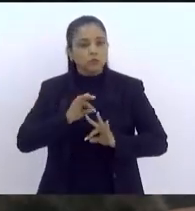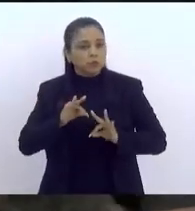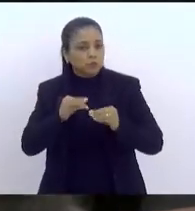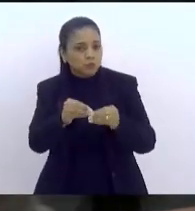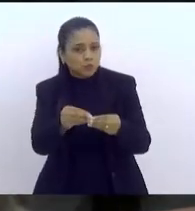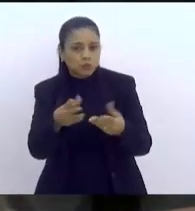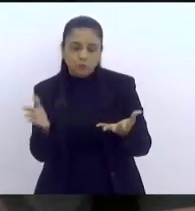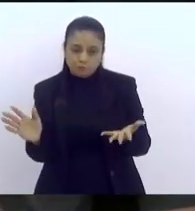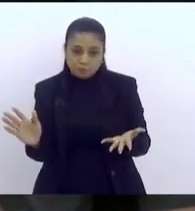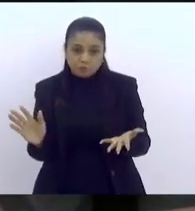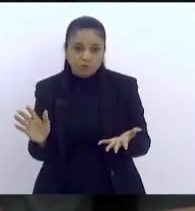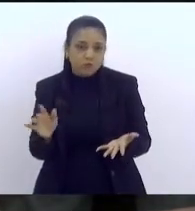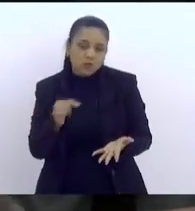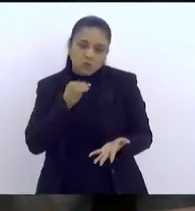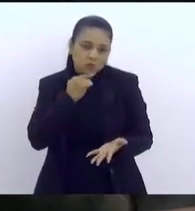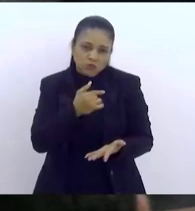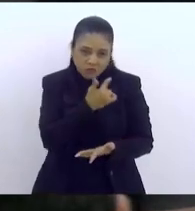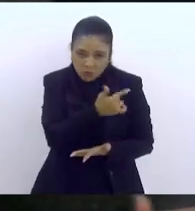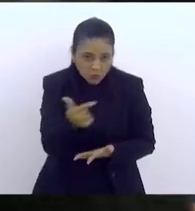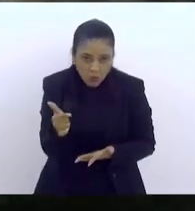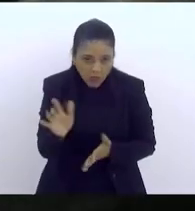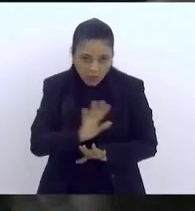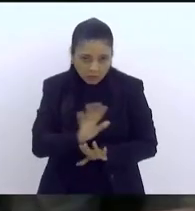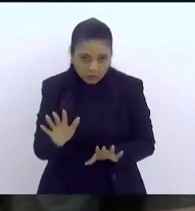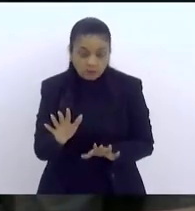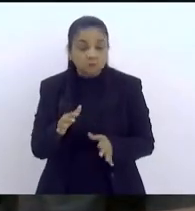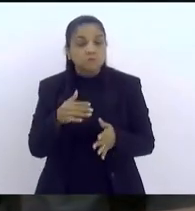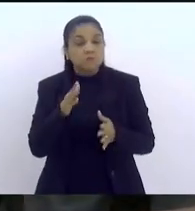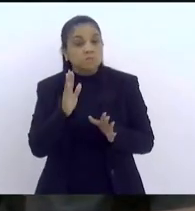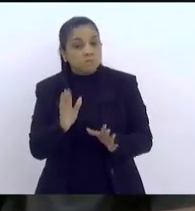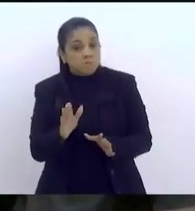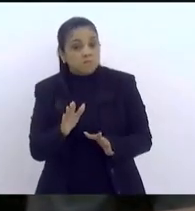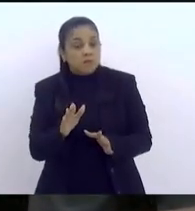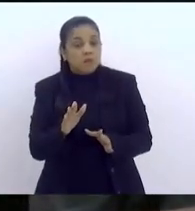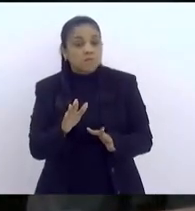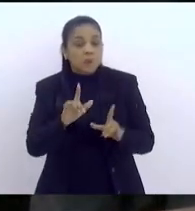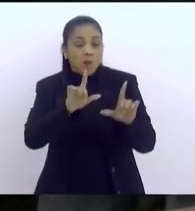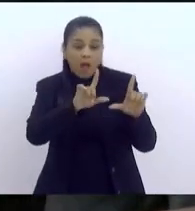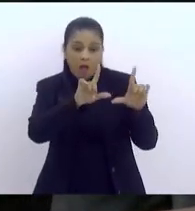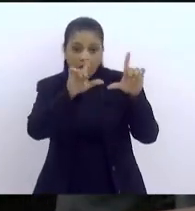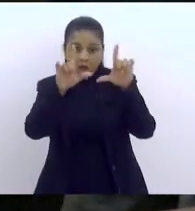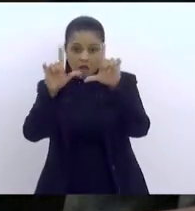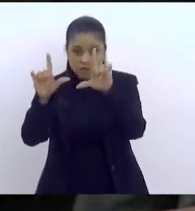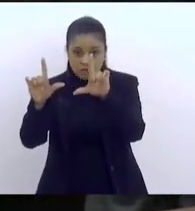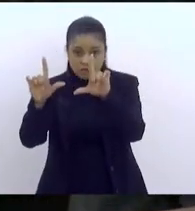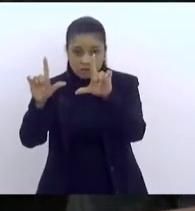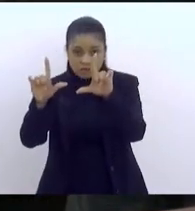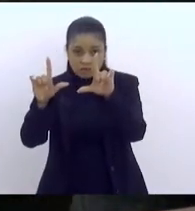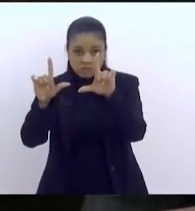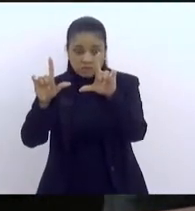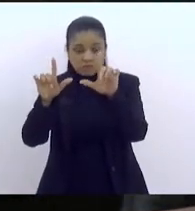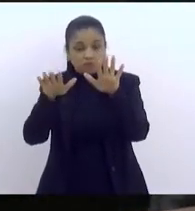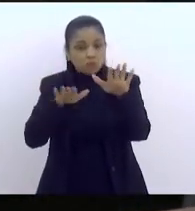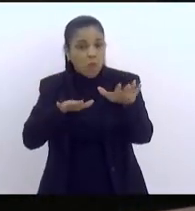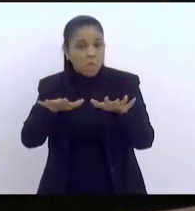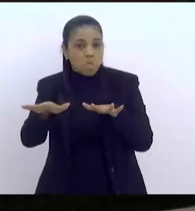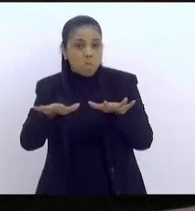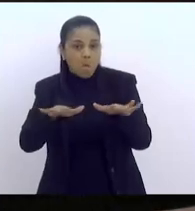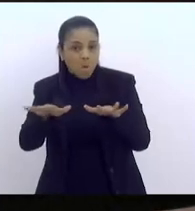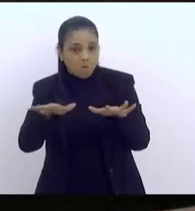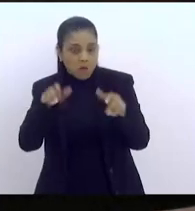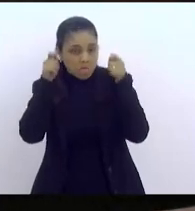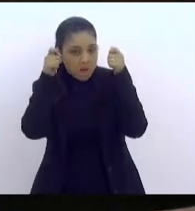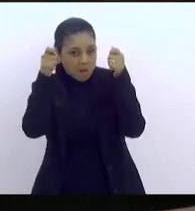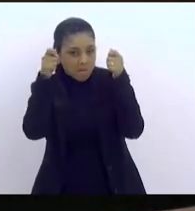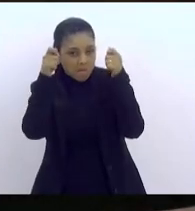de dúvida. Então, eu acho que pegar uma cena de uma mobilização,